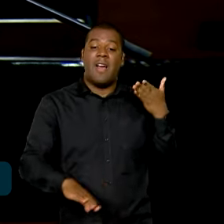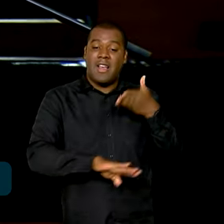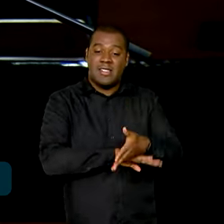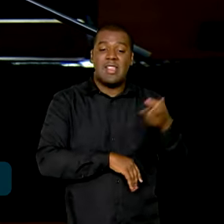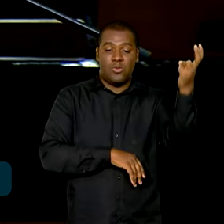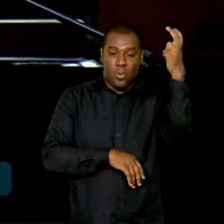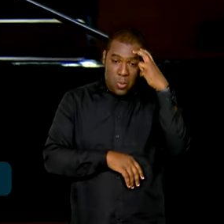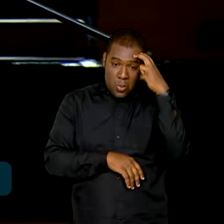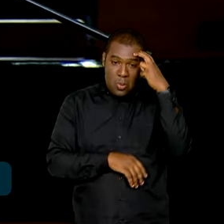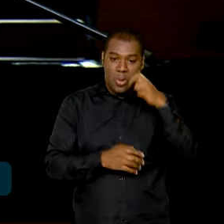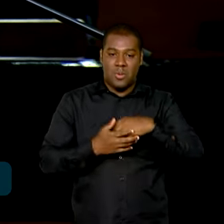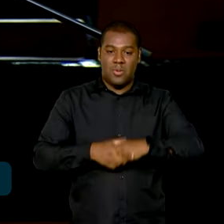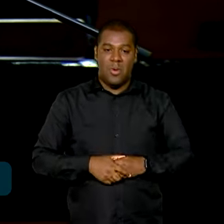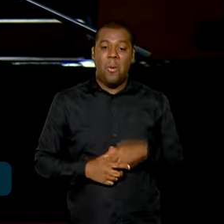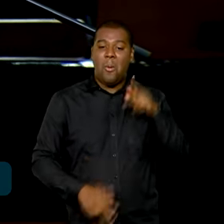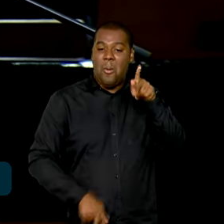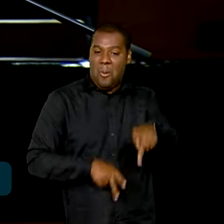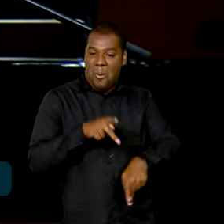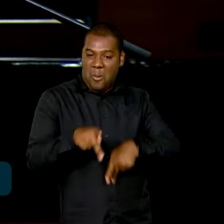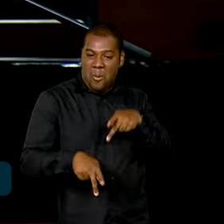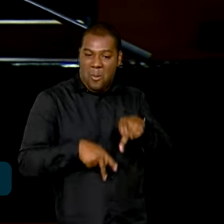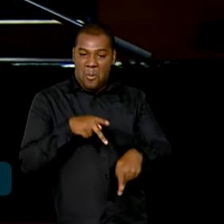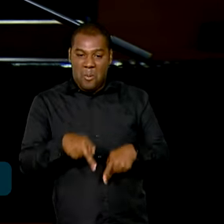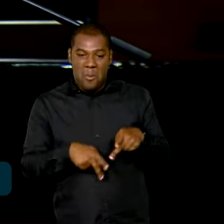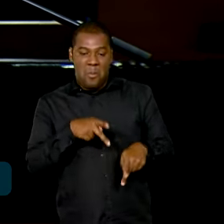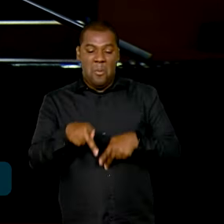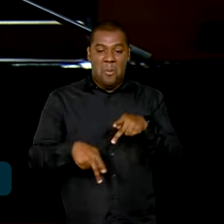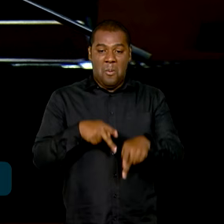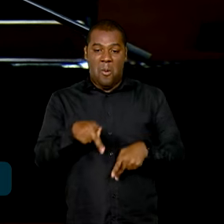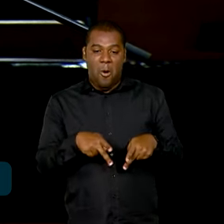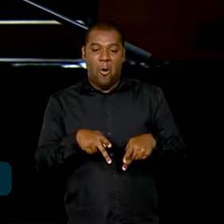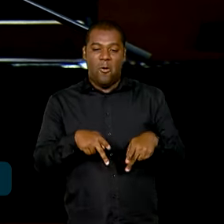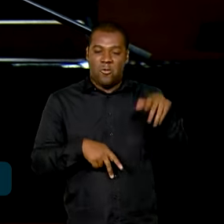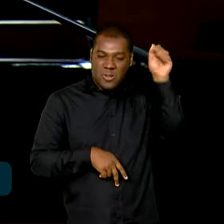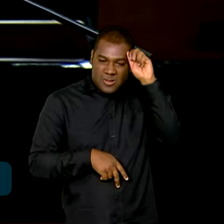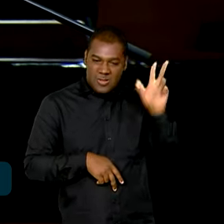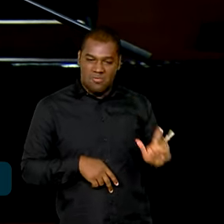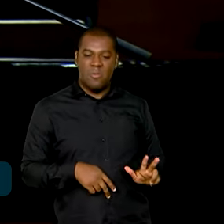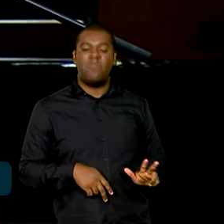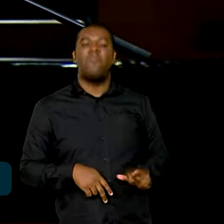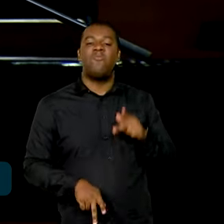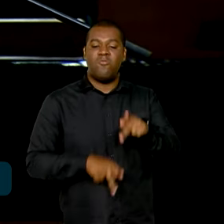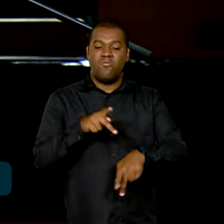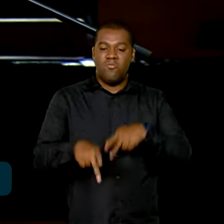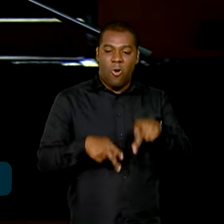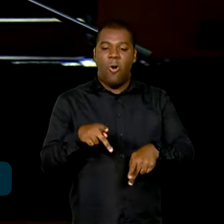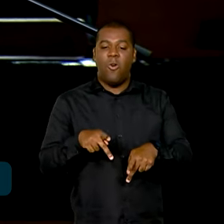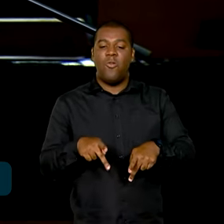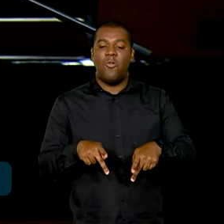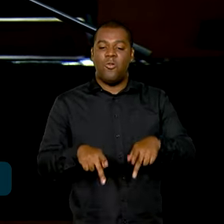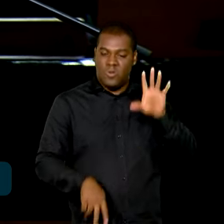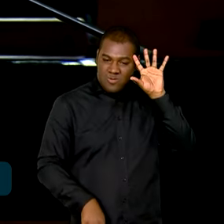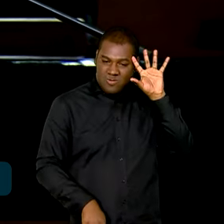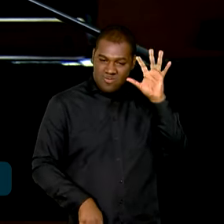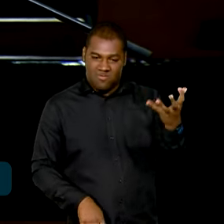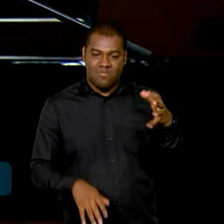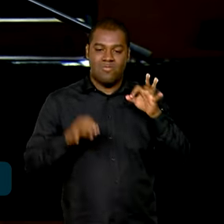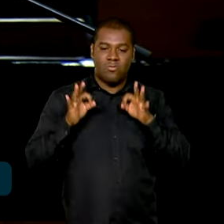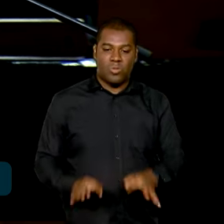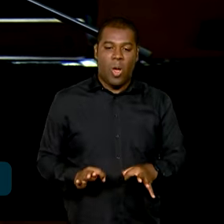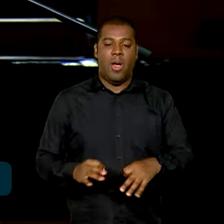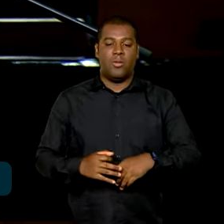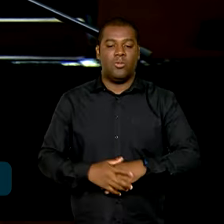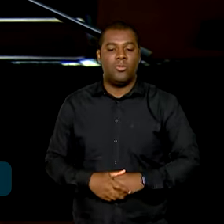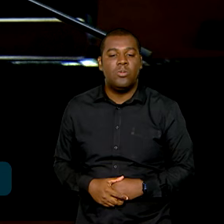cultura, ele jamais será a massa de manobra, ele vai decidir o seu próprio destino.